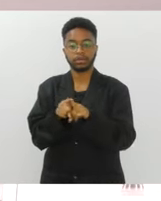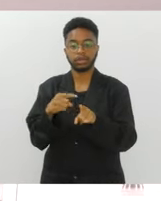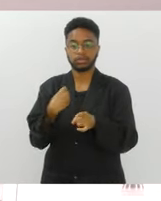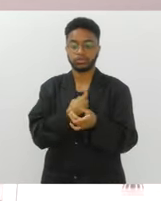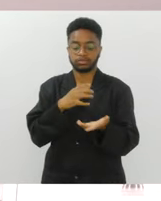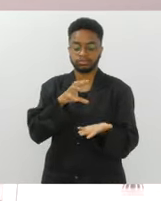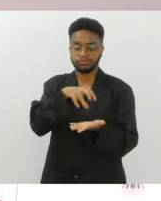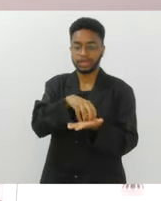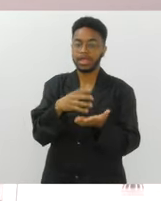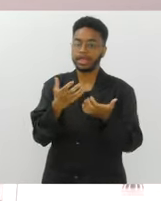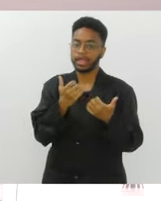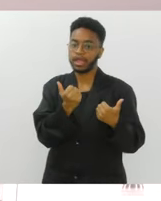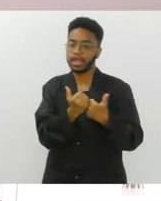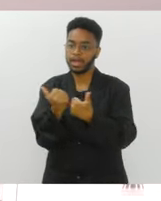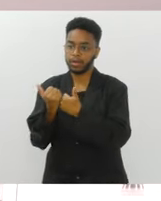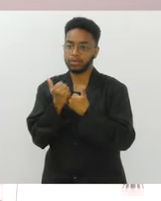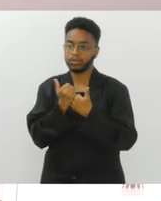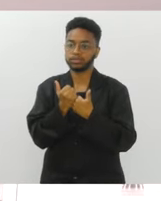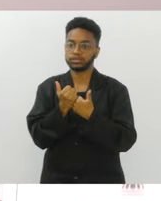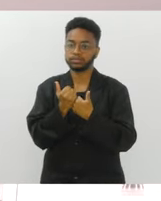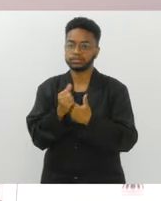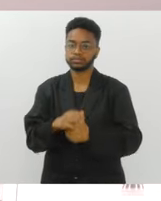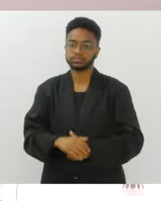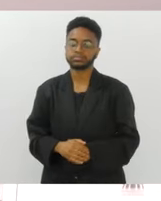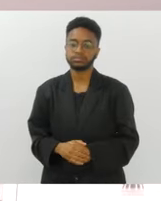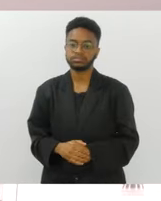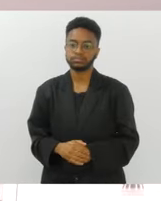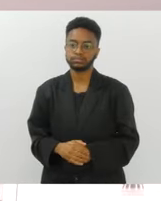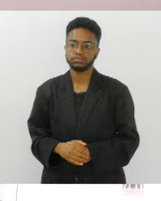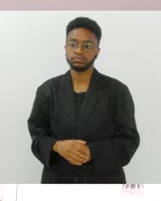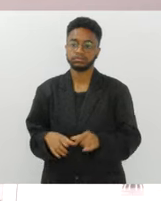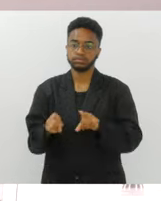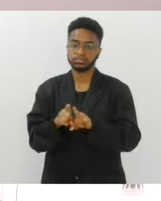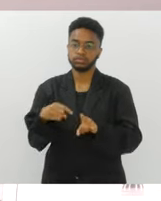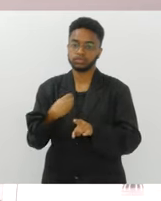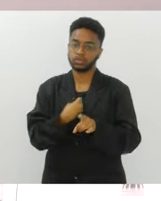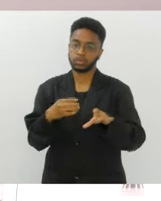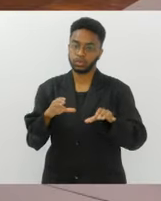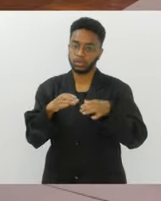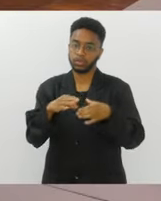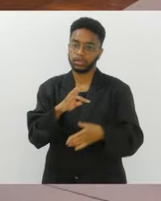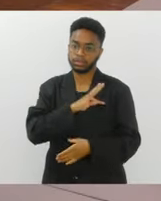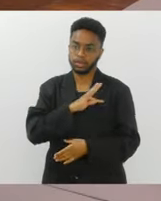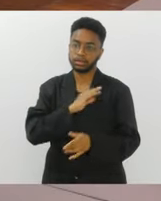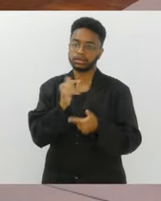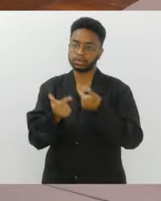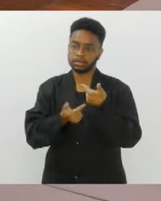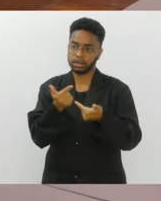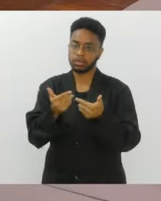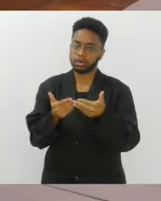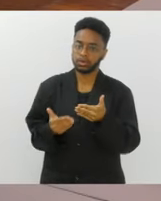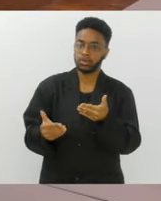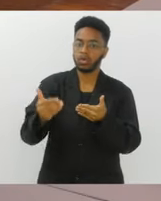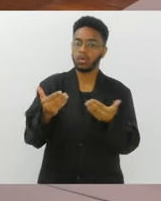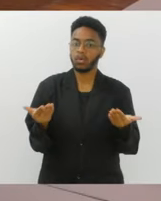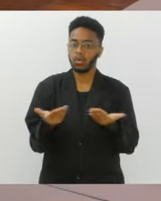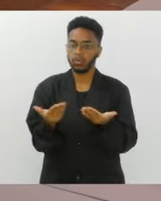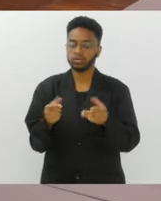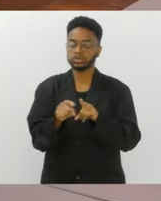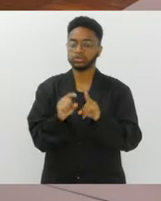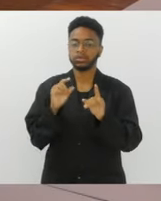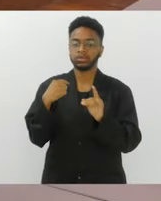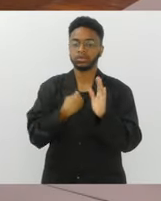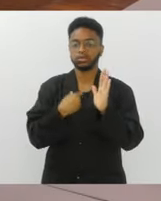deputado Luiz Paulo. E, deputado Rodrigo Amorim, nossa equipe técnica vai estar trabalhando a partir de hoje, vamos protocolar no